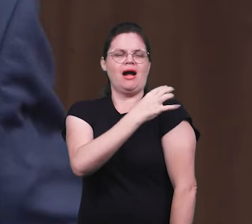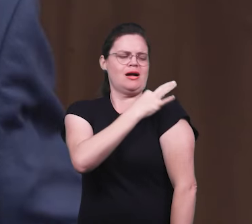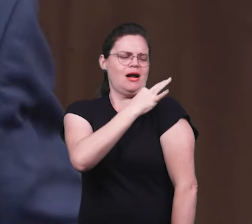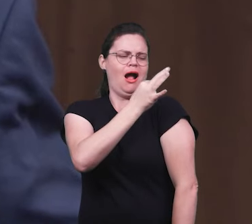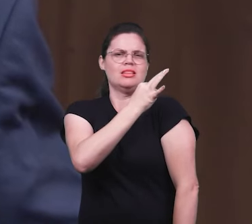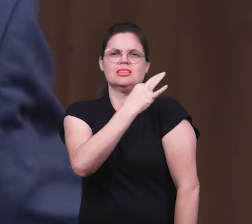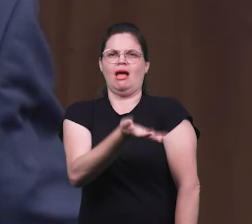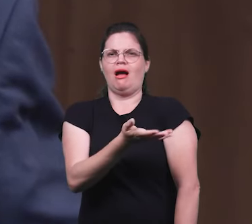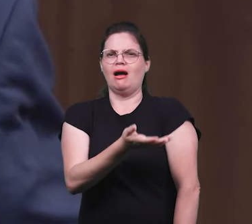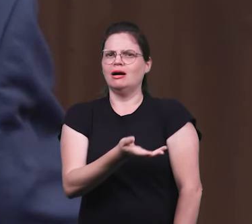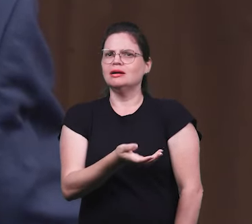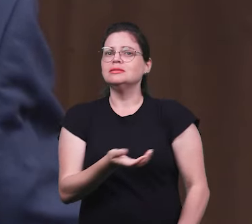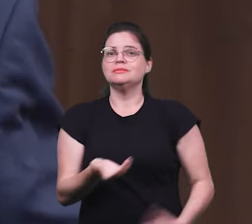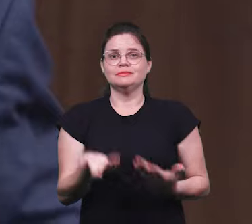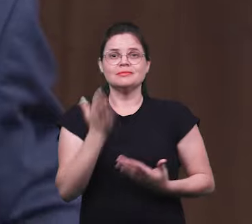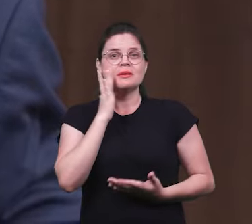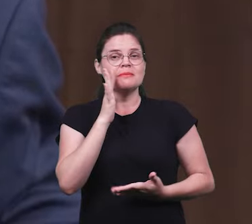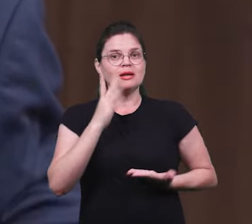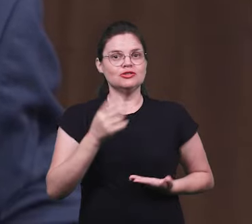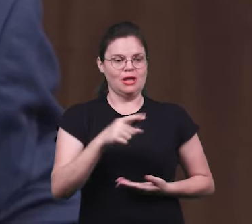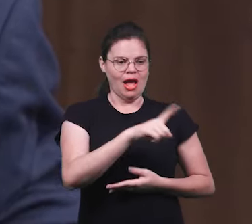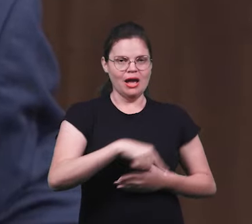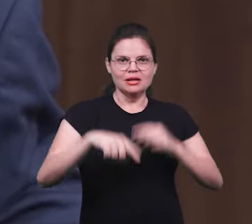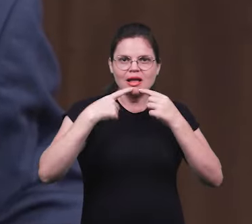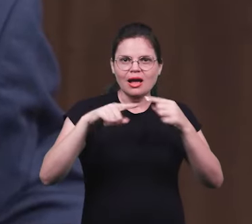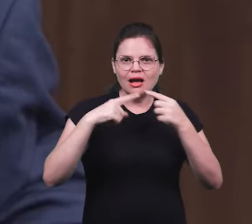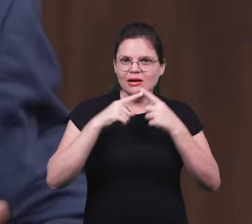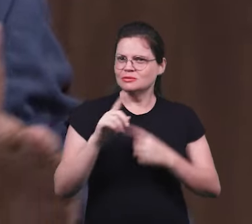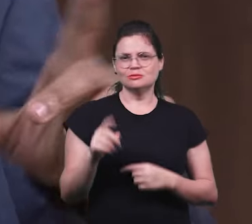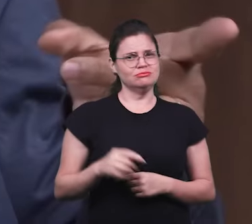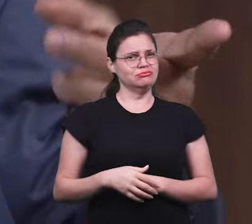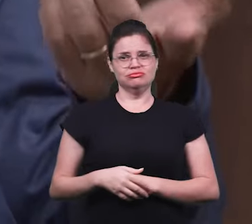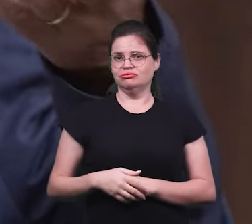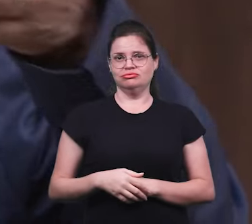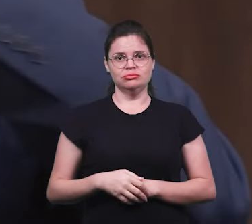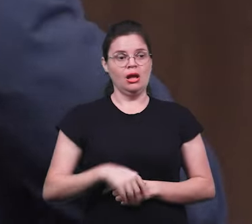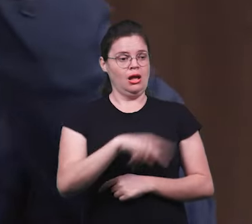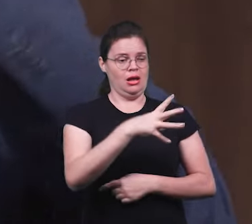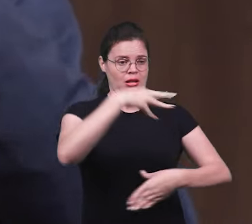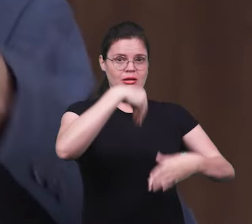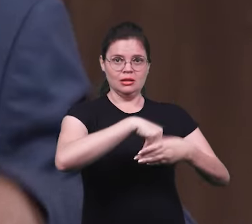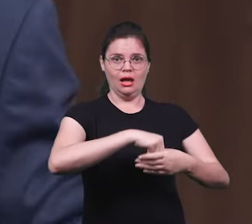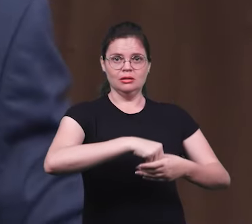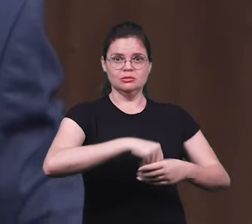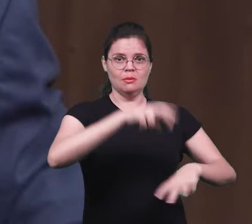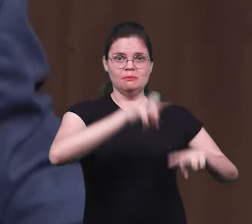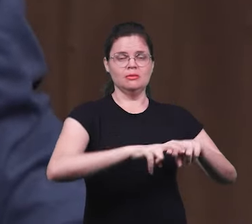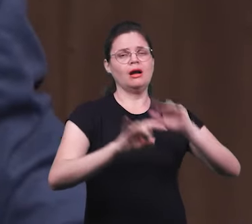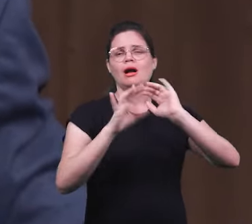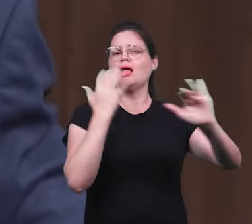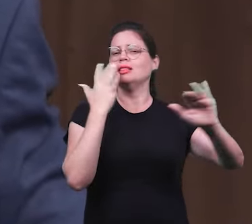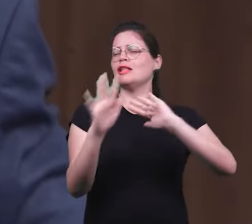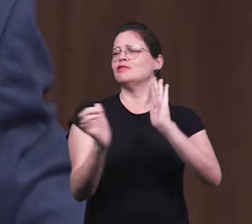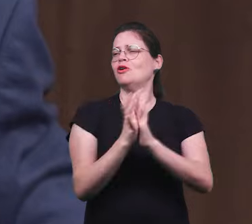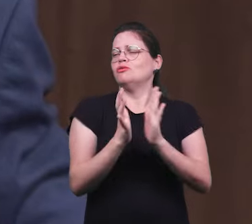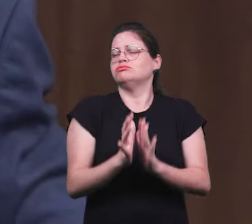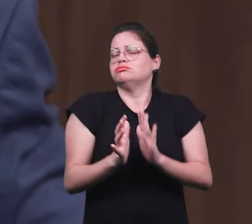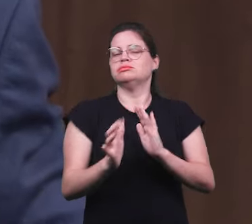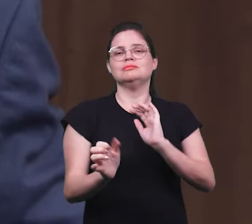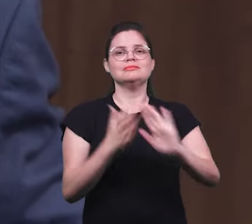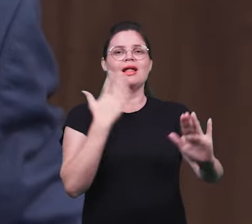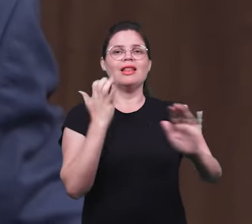contestaram a revelação. Foram cumprir, bom. Pelo contrário, Paulo e Silas na prisão ficaram cantando louvores ainda. Não tá nem aí para culto, né? Tem irmão